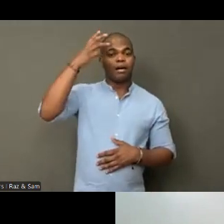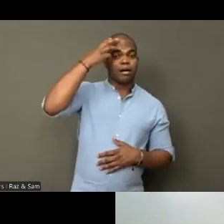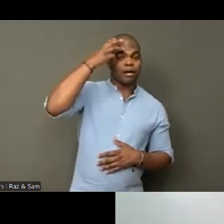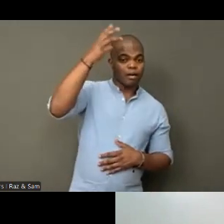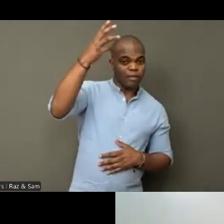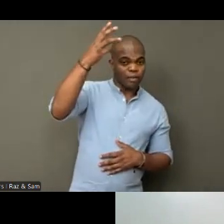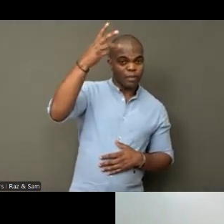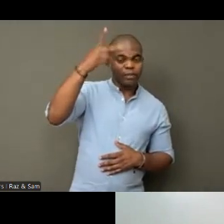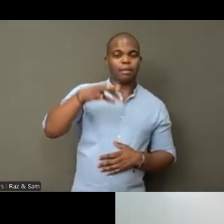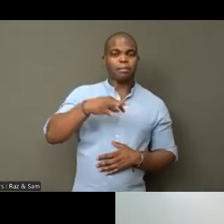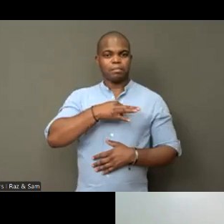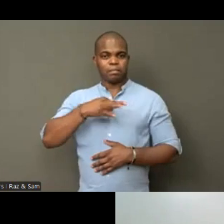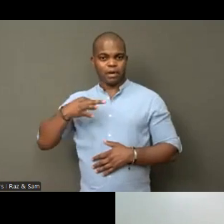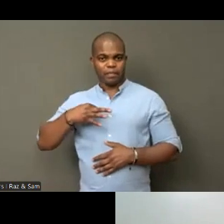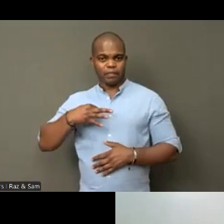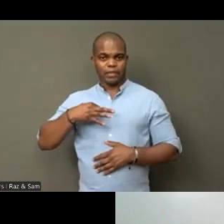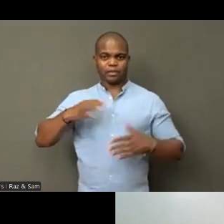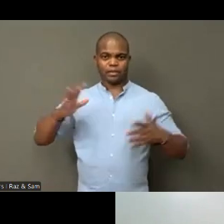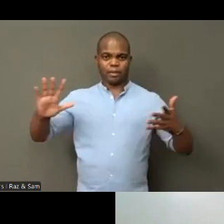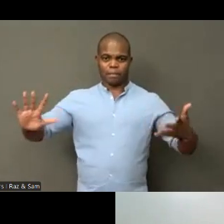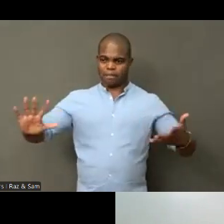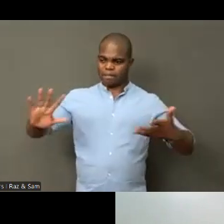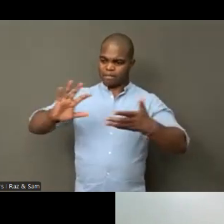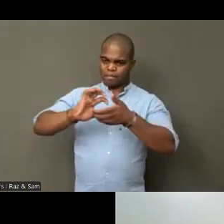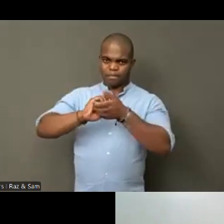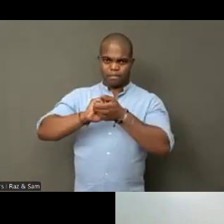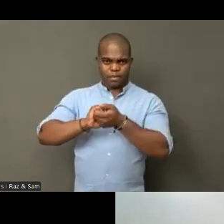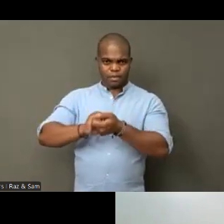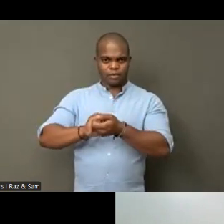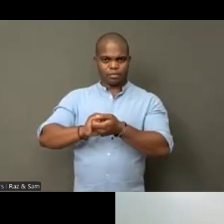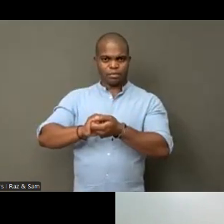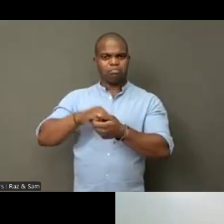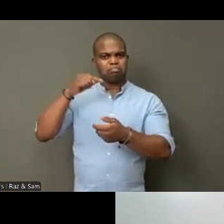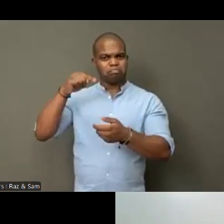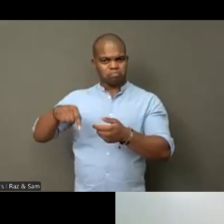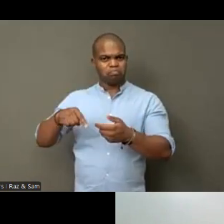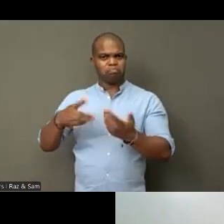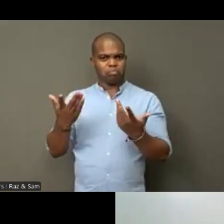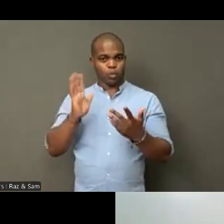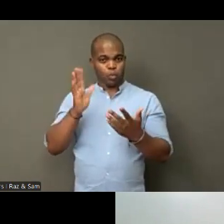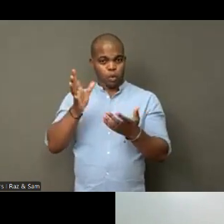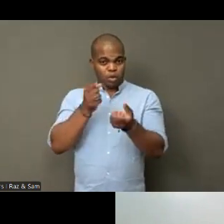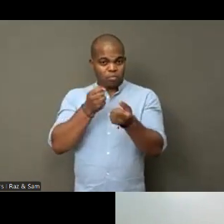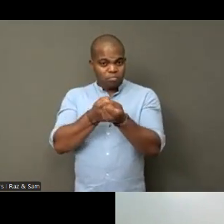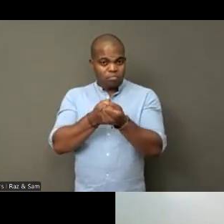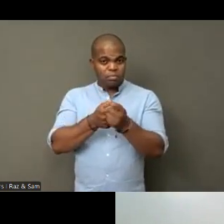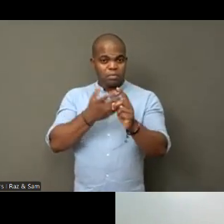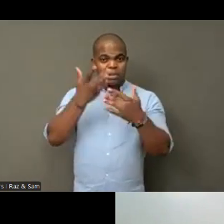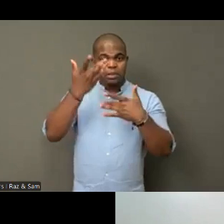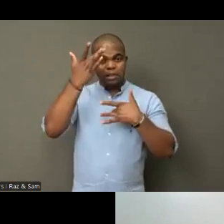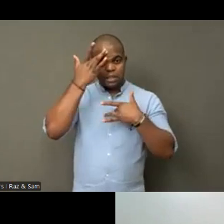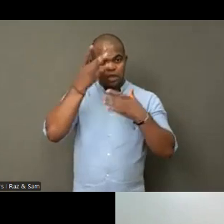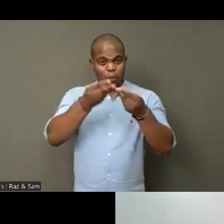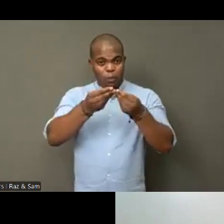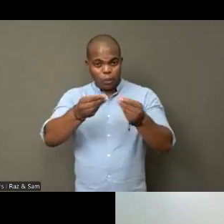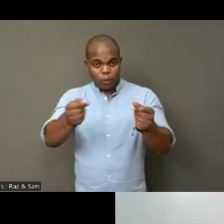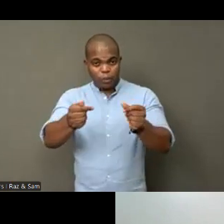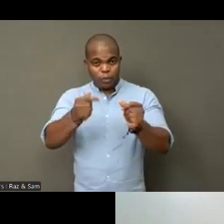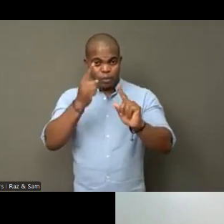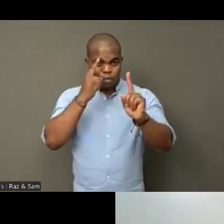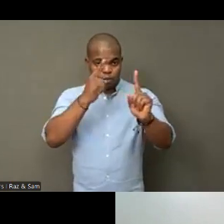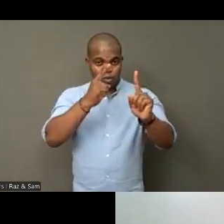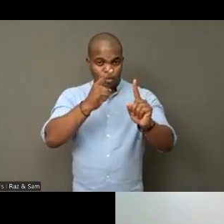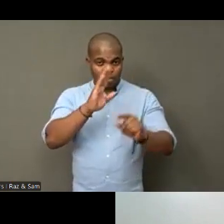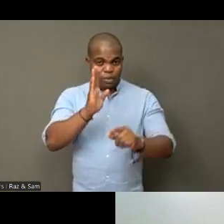como contribuindo para esse alvo de eliminar as doenças transmissíveis? Por exemplo, como contribuir para o